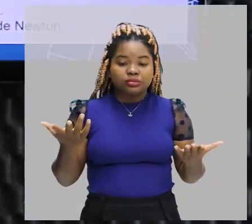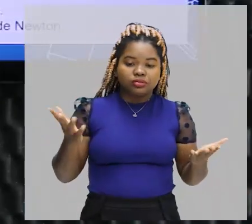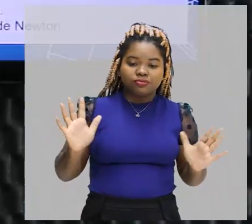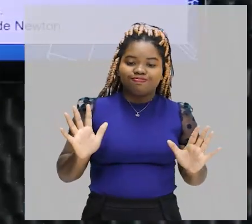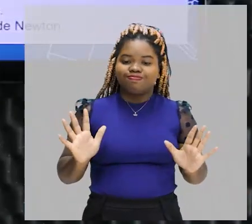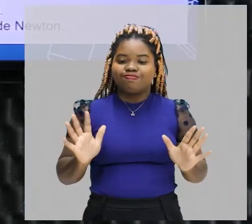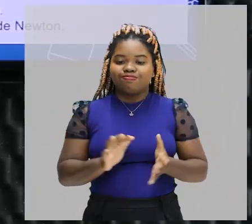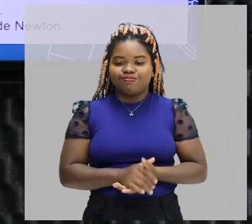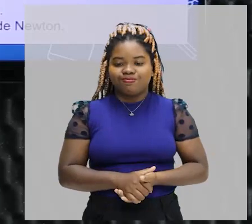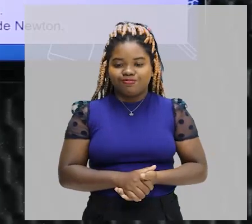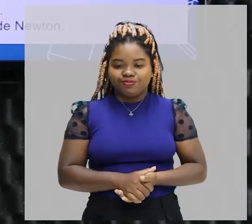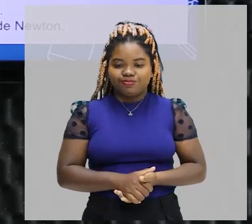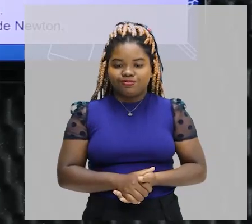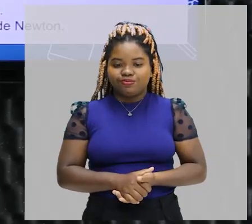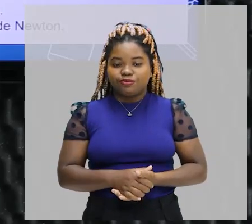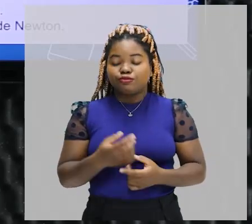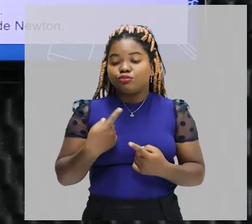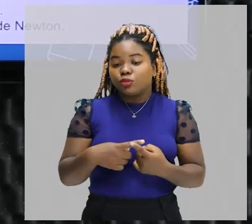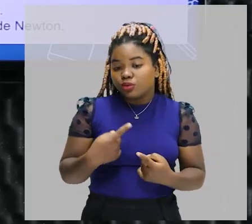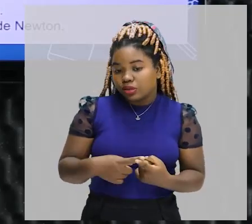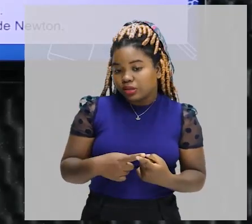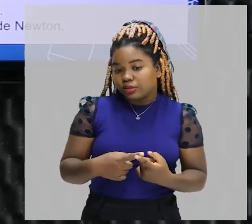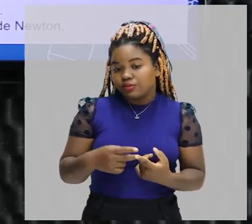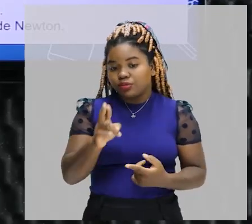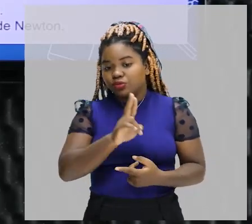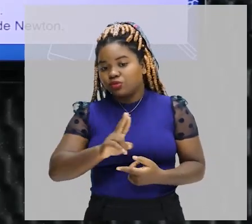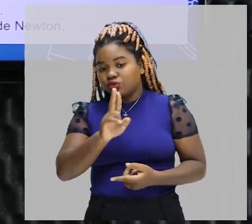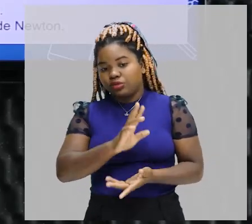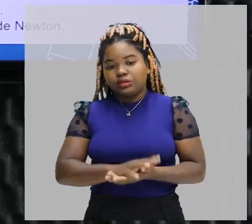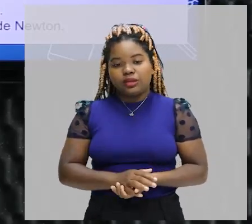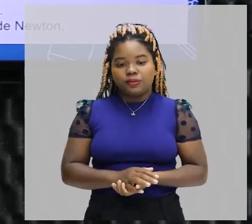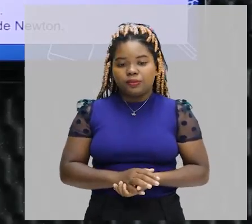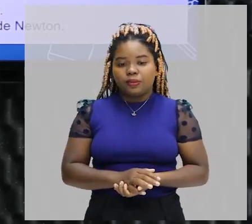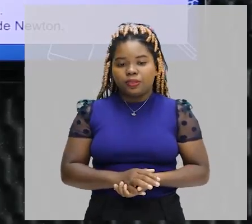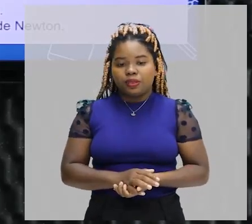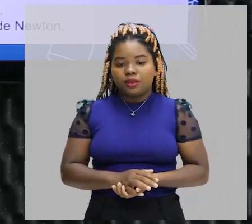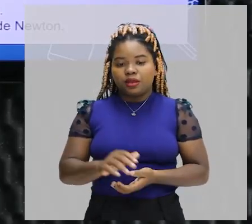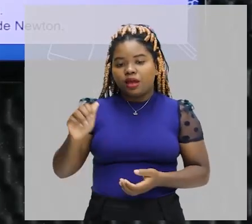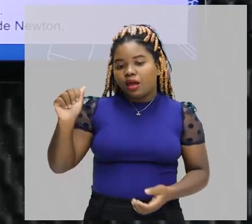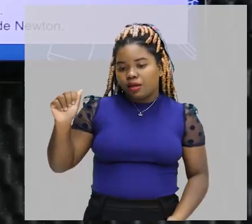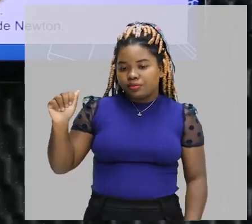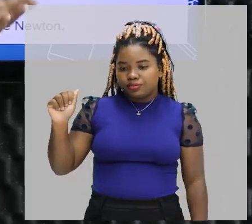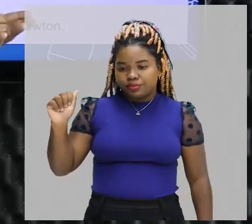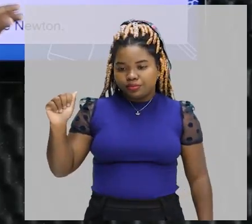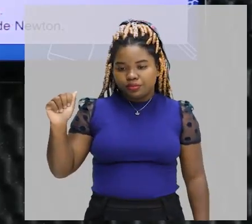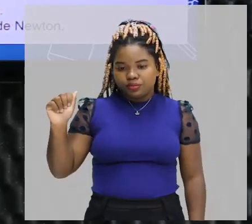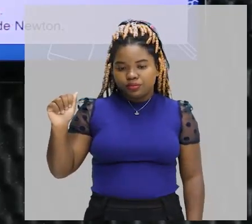hélice no espaço. Por conta de quê? Tá certo? Letra A, porque as leis de Newton são